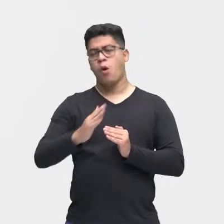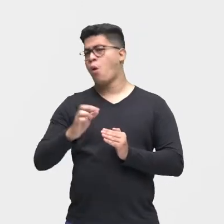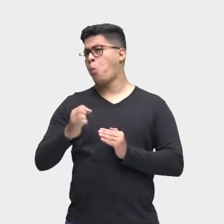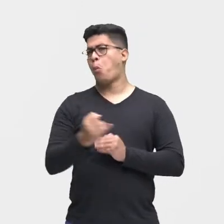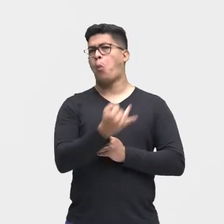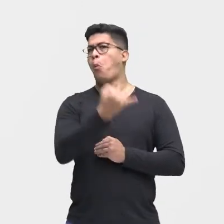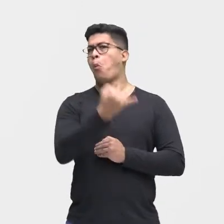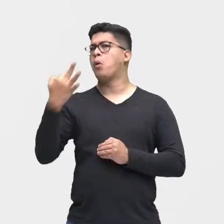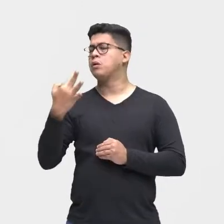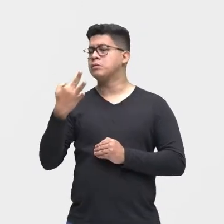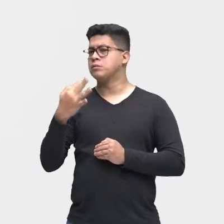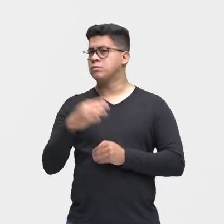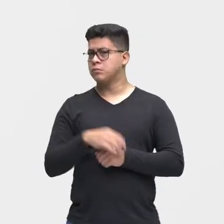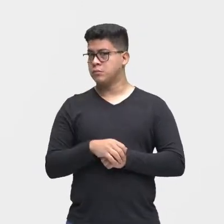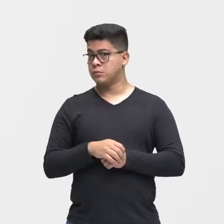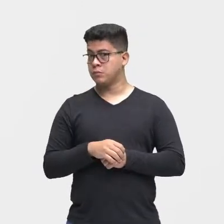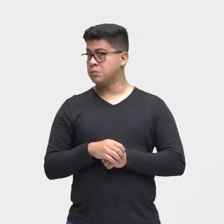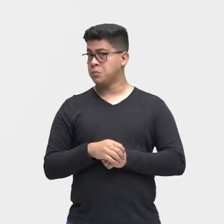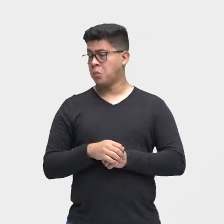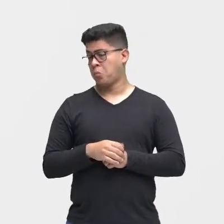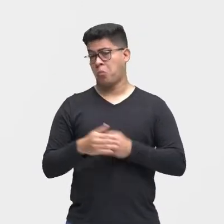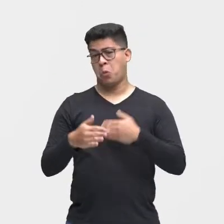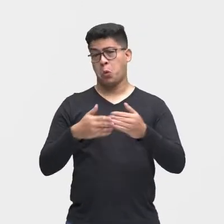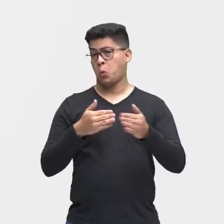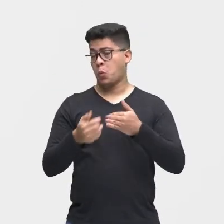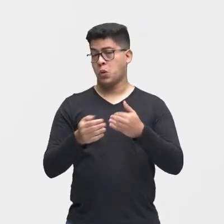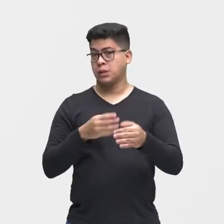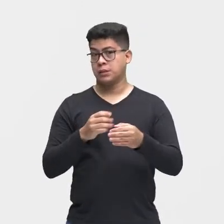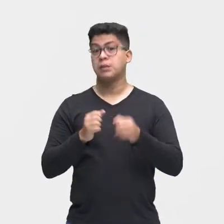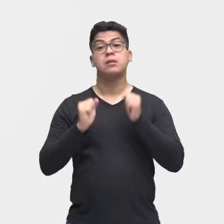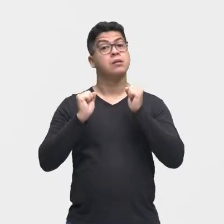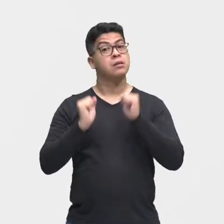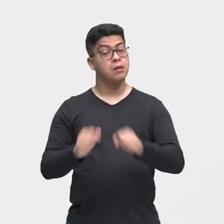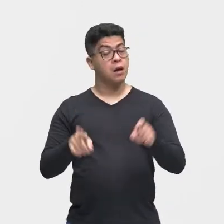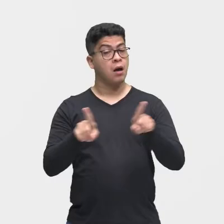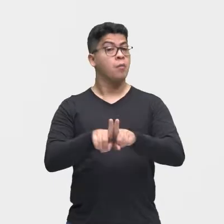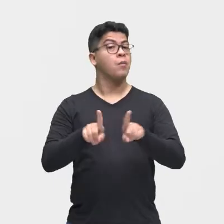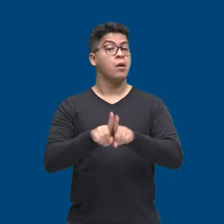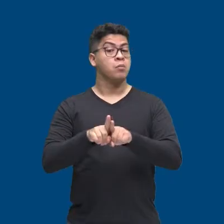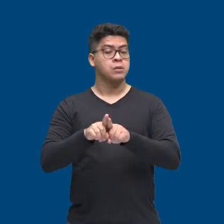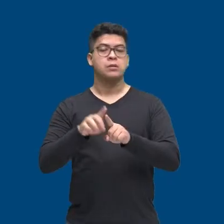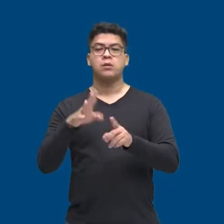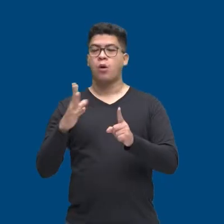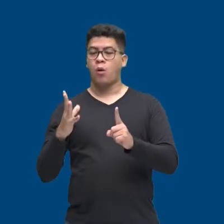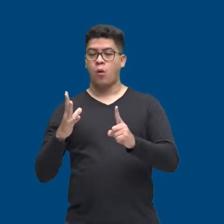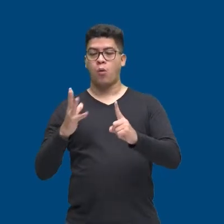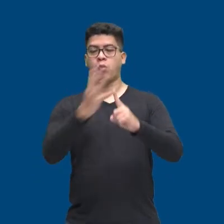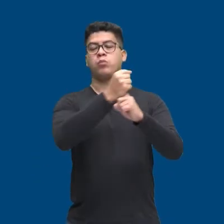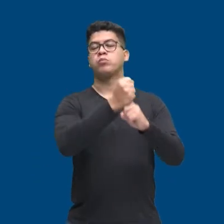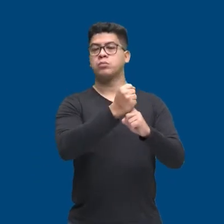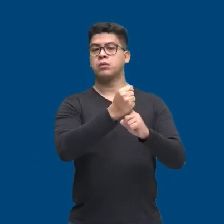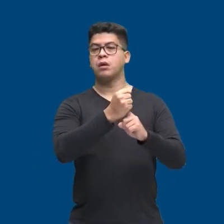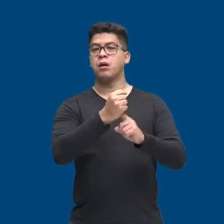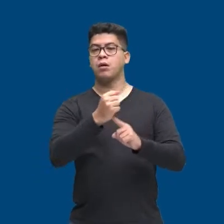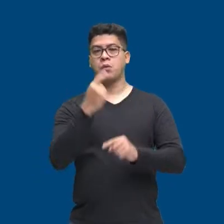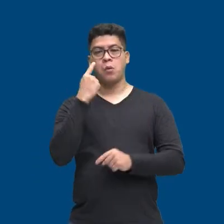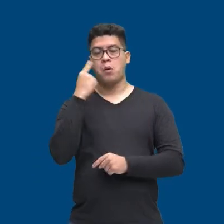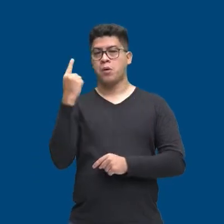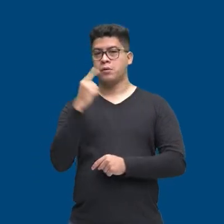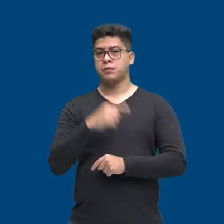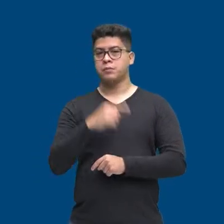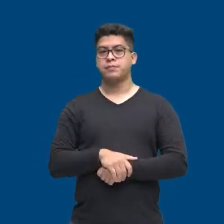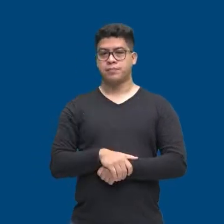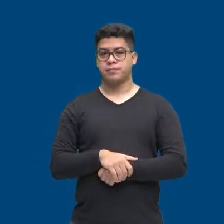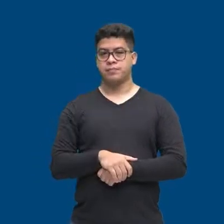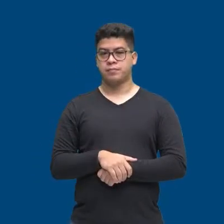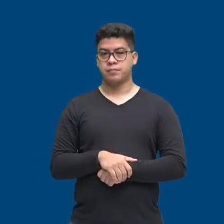livres na frente dele tá e ele vai capturar da mesma forma Então vou pegar aqui o bicho o branco vamos